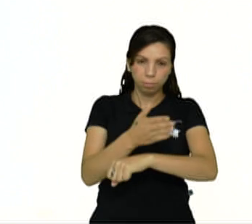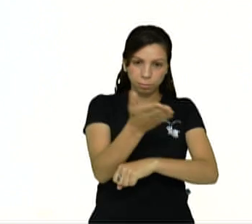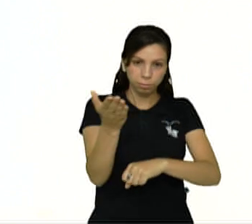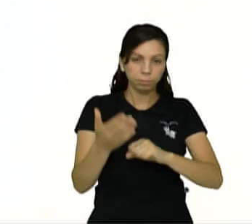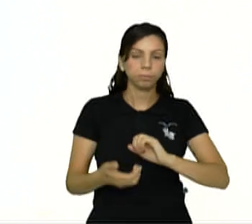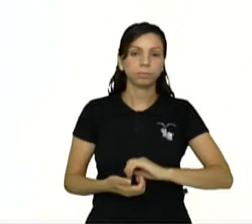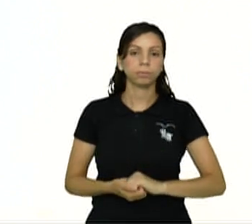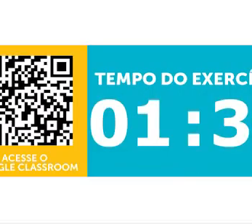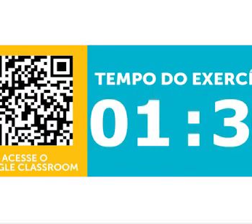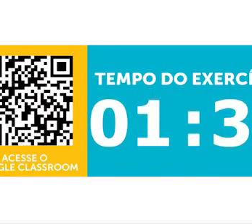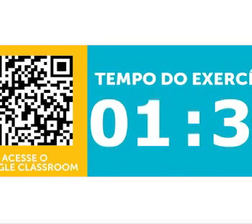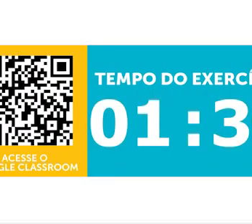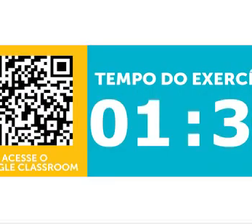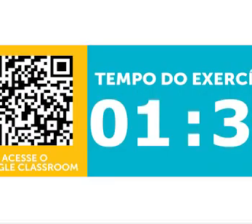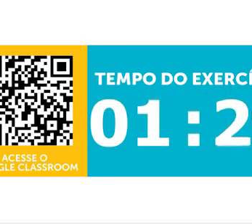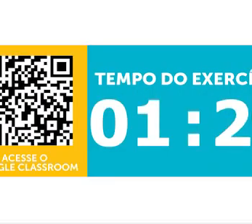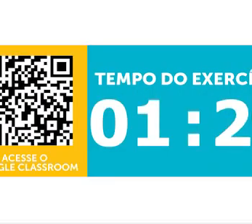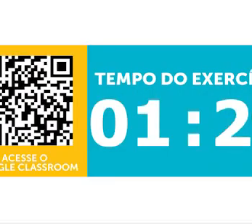você.